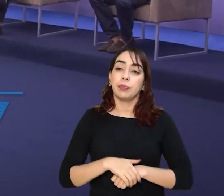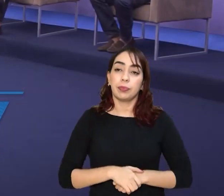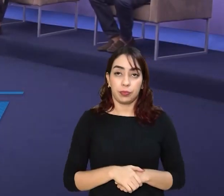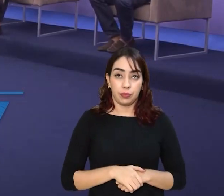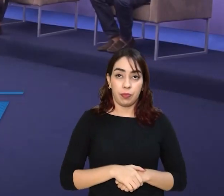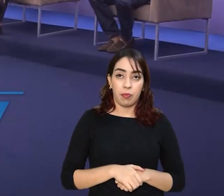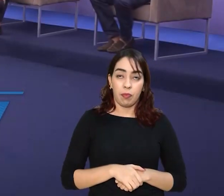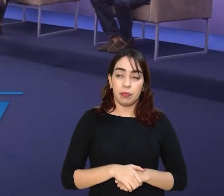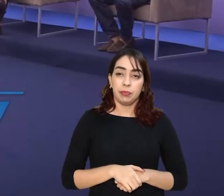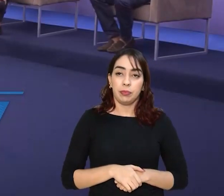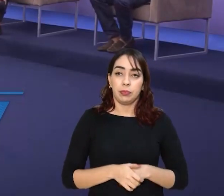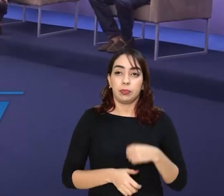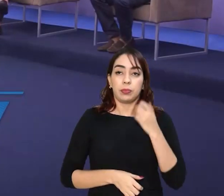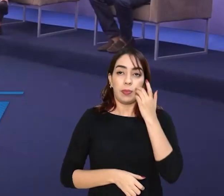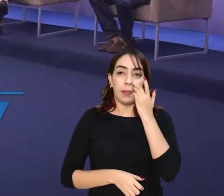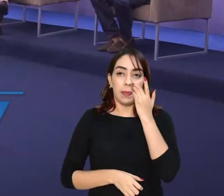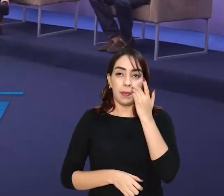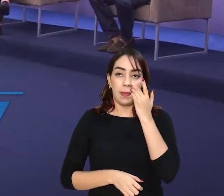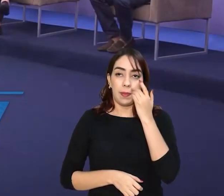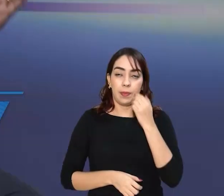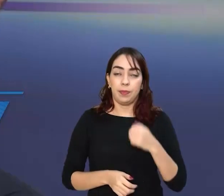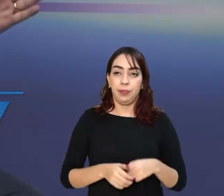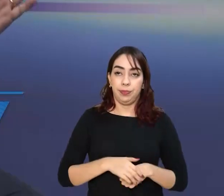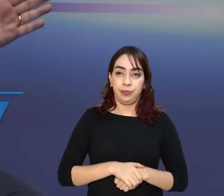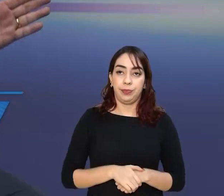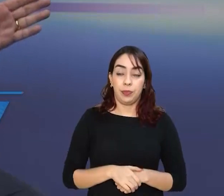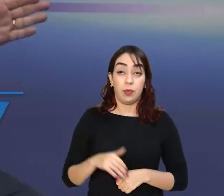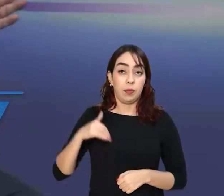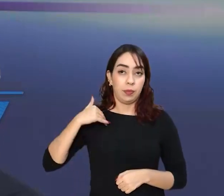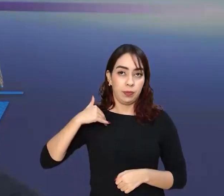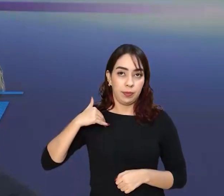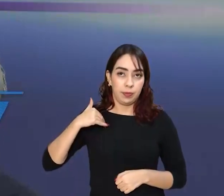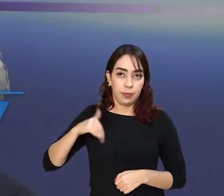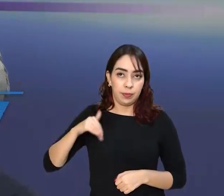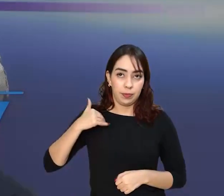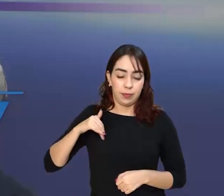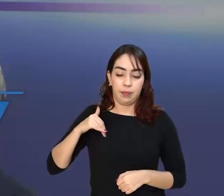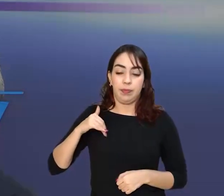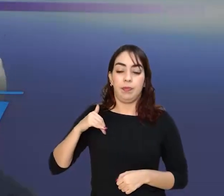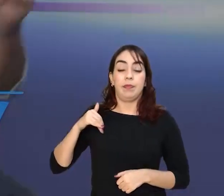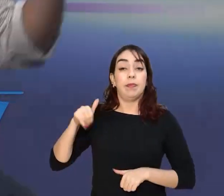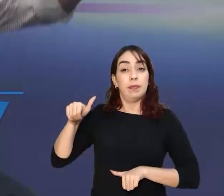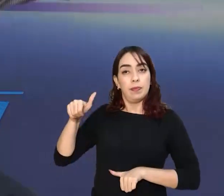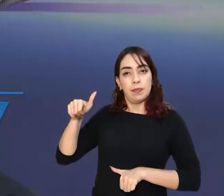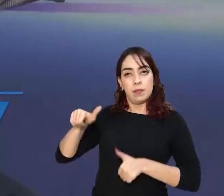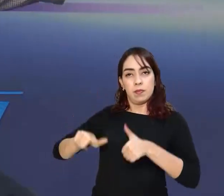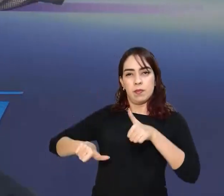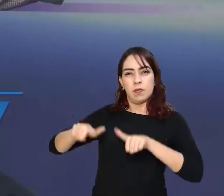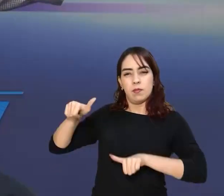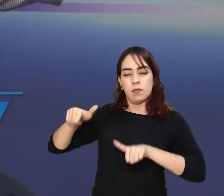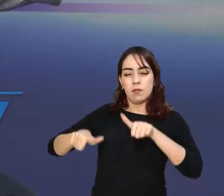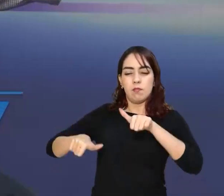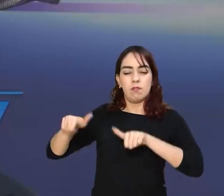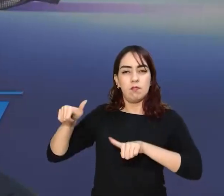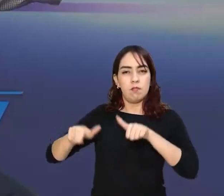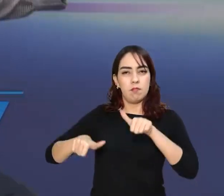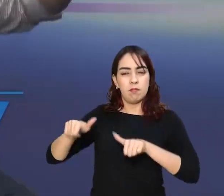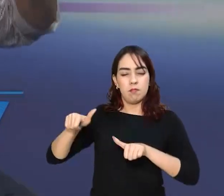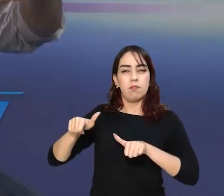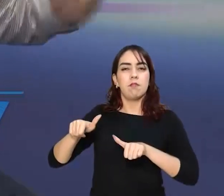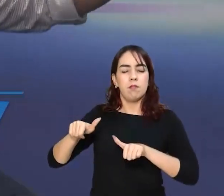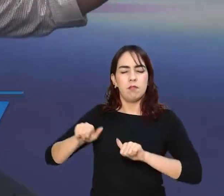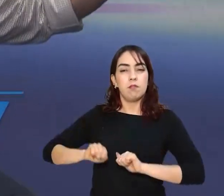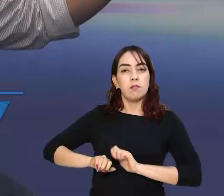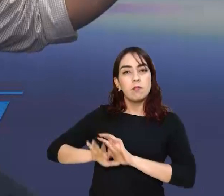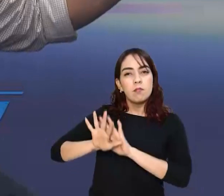chama a atenção, PC, Renato e tudo. O Ceará, se você for analisar friamente, ele ganhou do ABC lá, o ABC